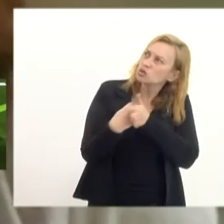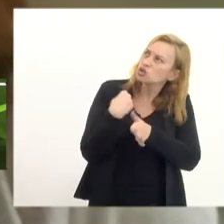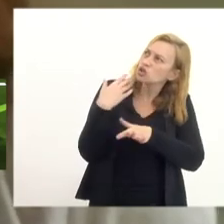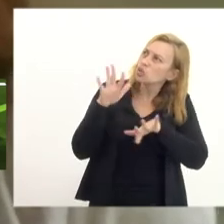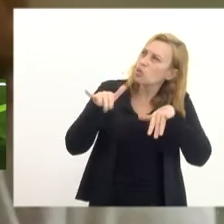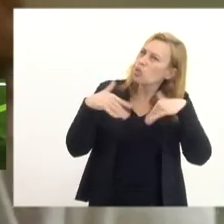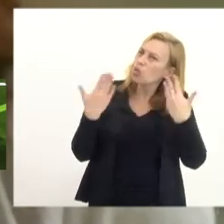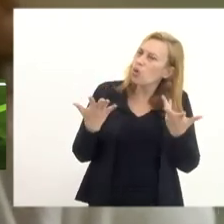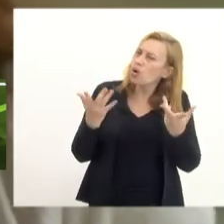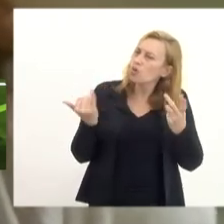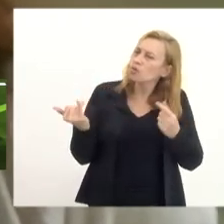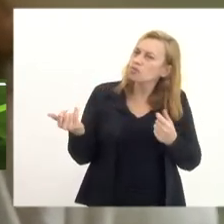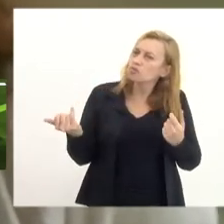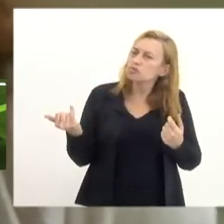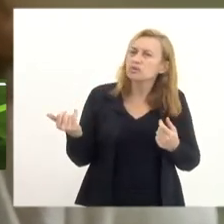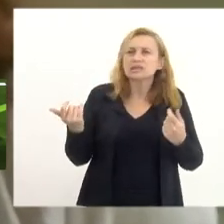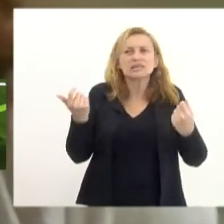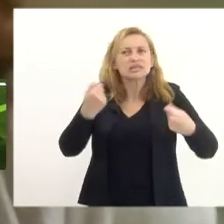antecedência necessária